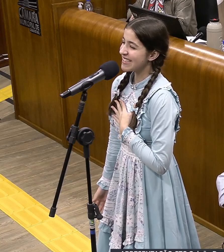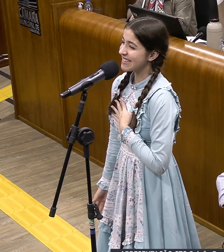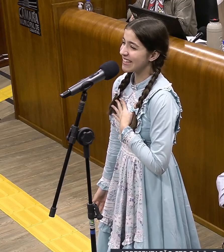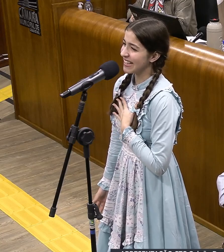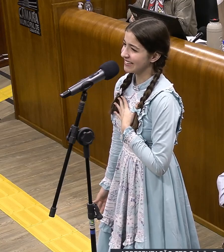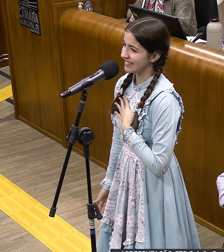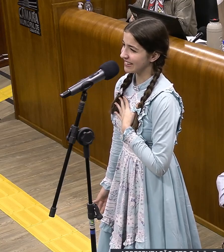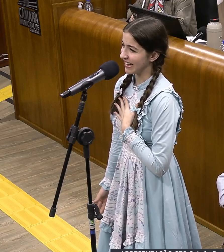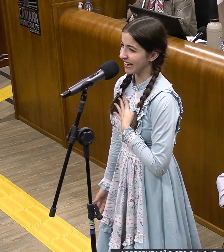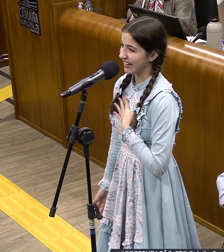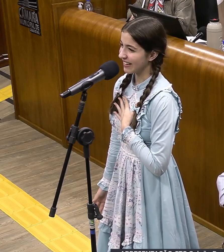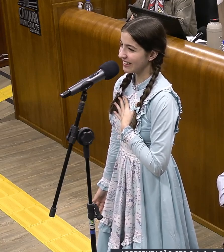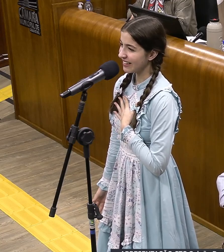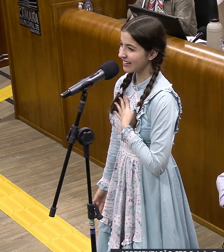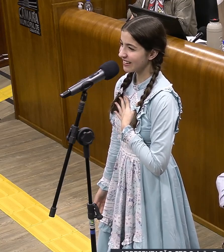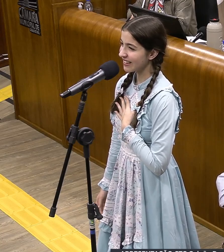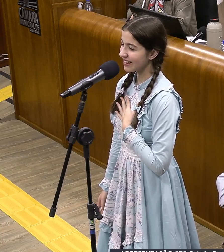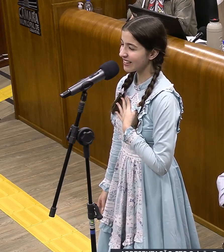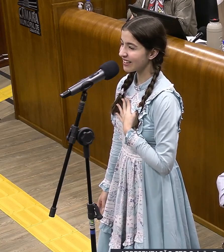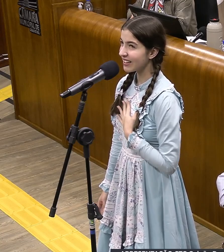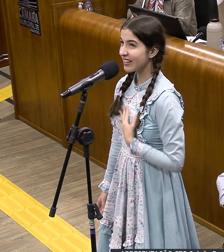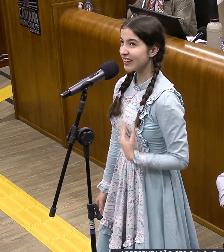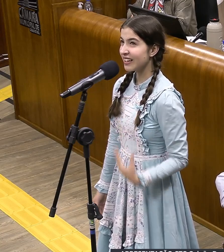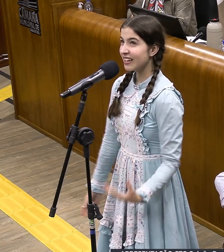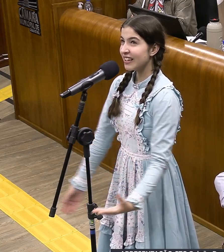tão distante